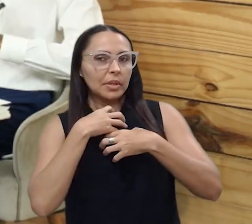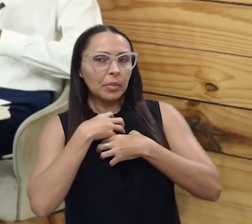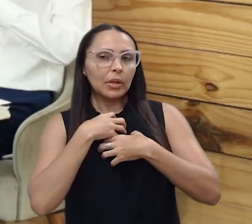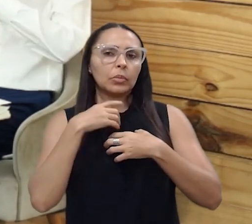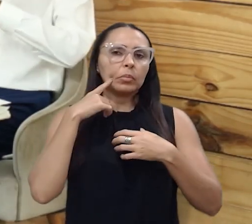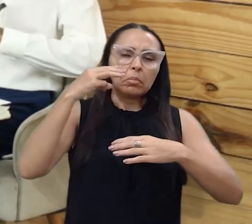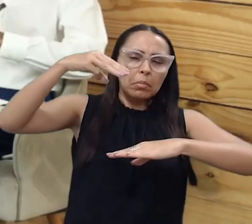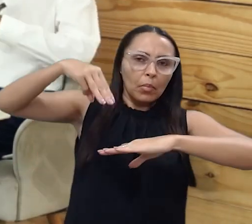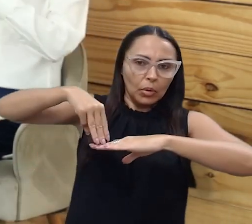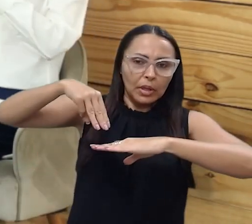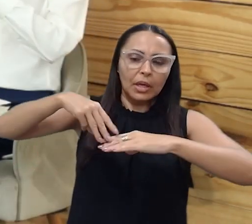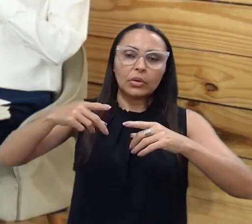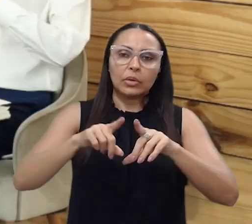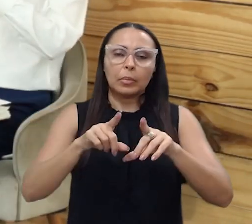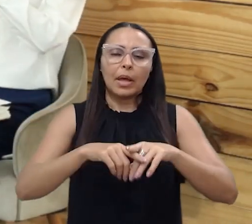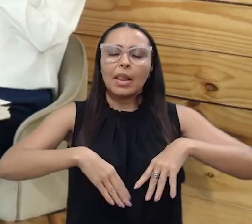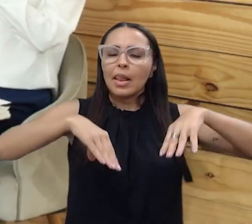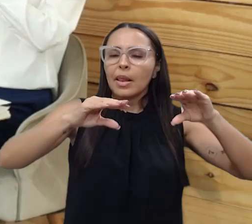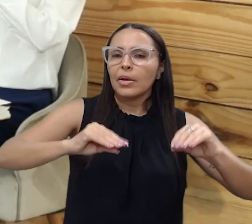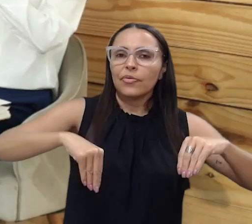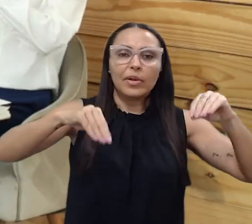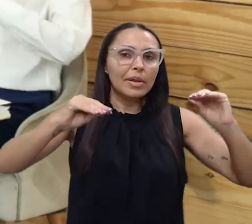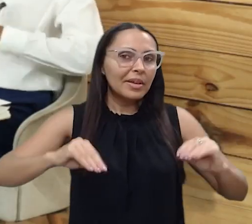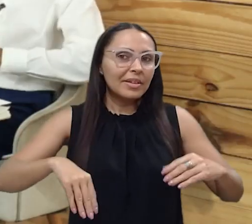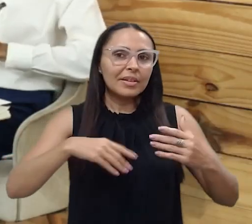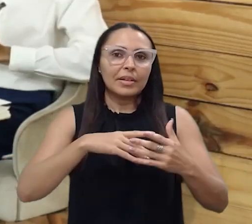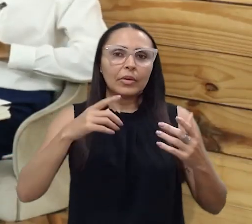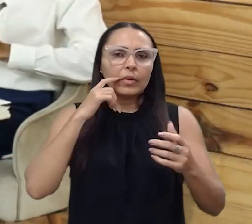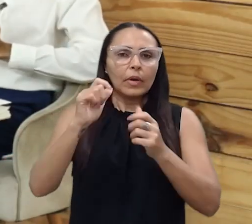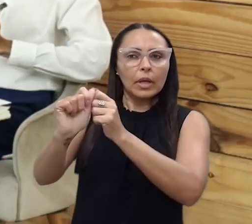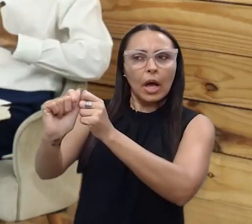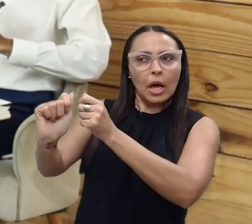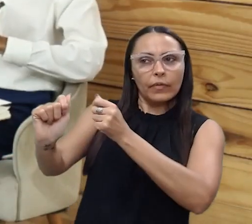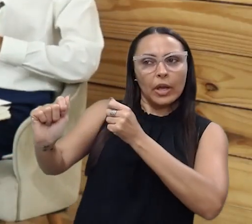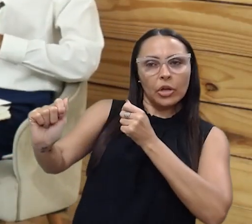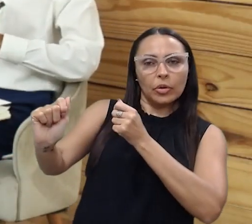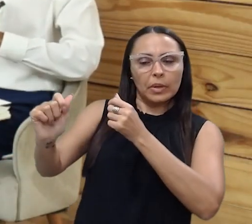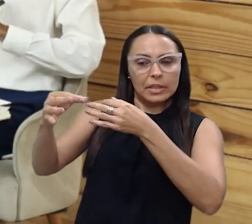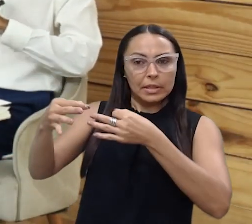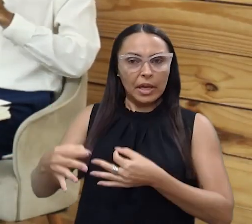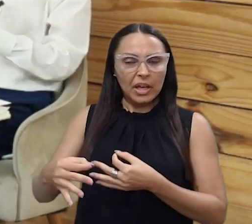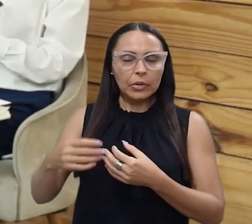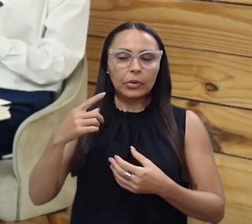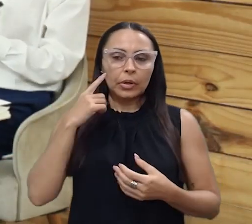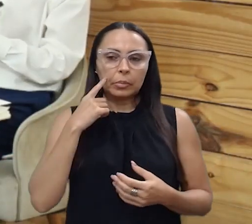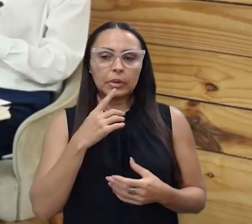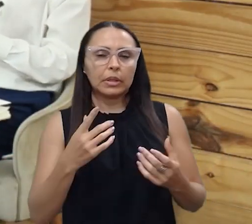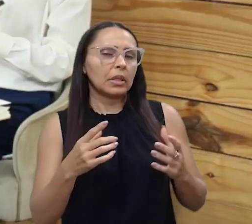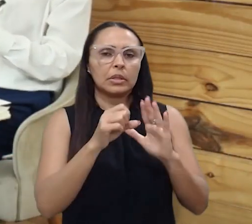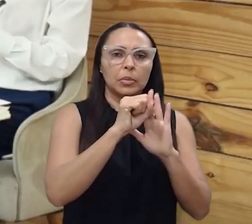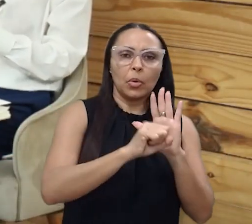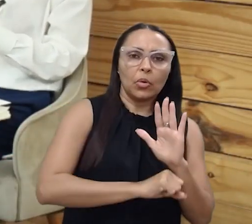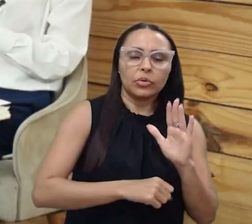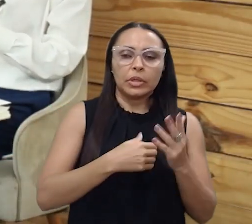uma coisa moderna na leveza, de como a flecha está bem posicionada, ao mesmo tempo sem deixar a